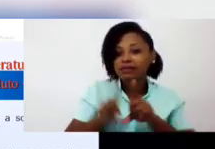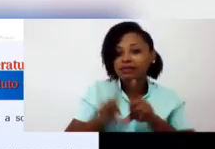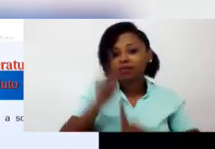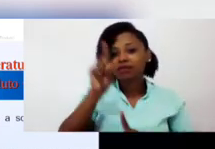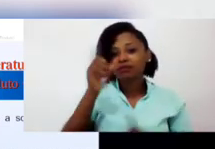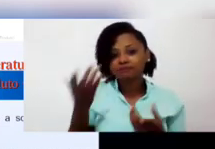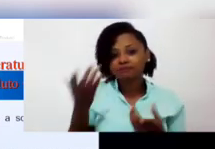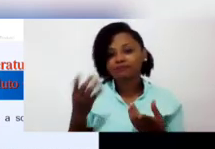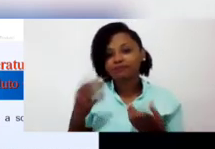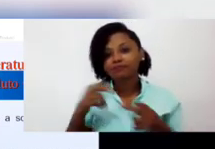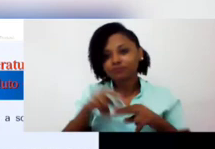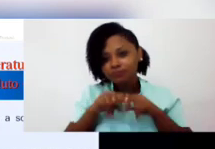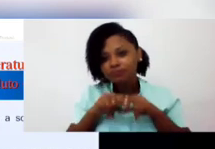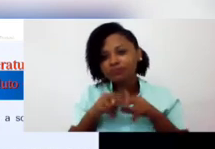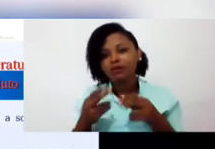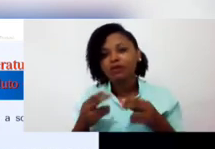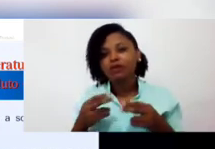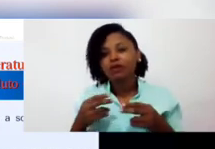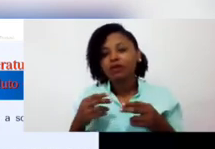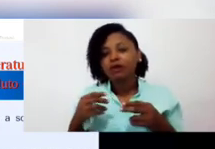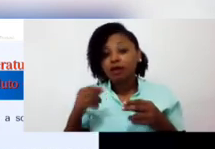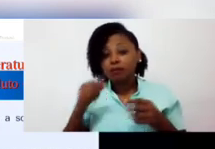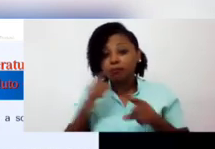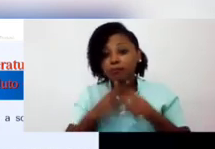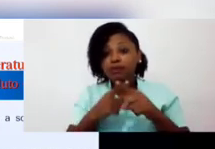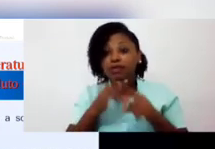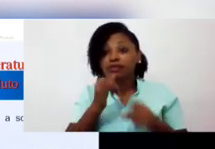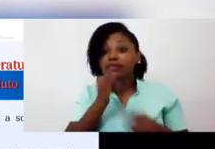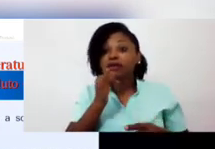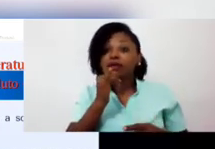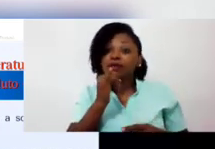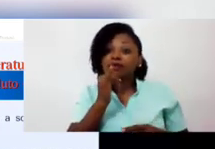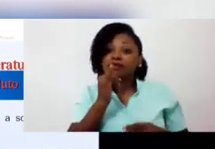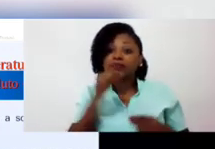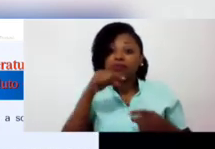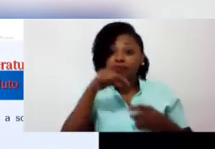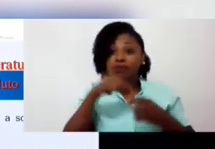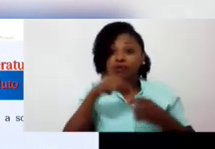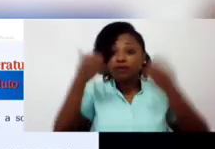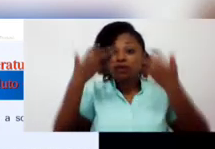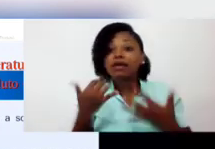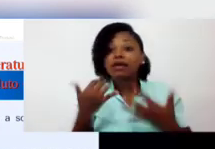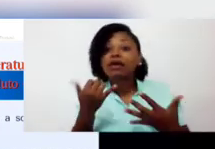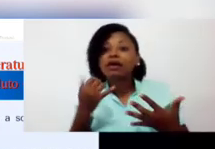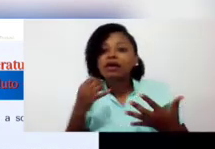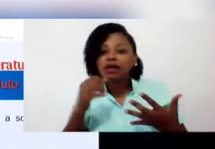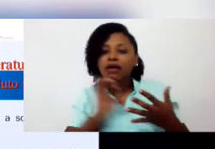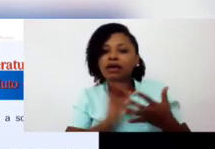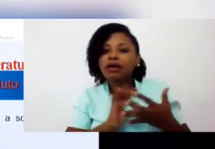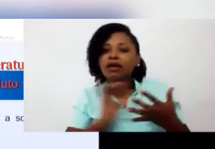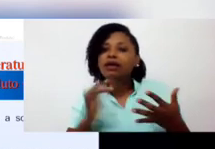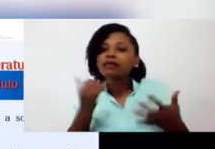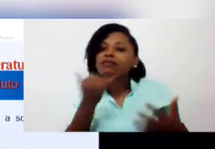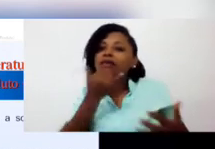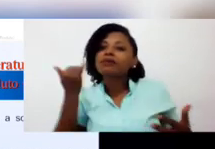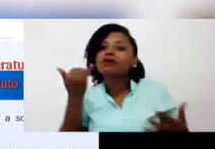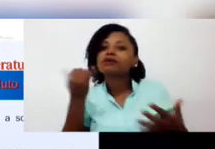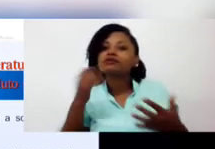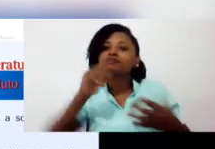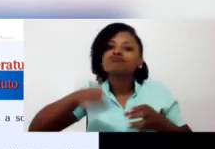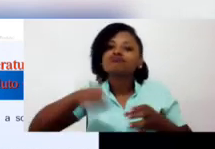graus, aumentando a temperatura de ebulição. Então, o aumento da temperatura de ebulição provocado pela presença de um soluto não volátil